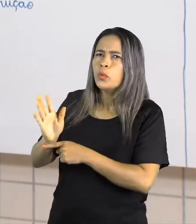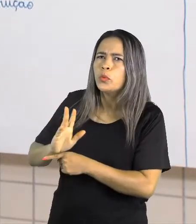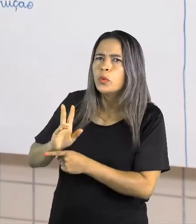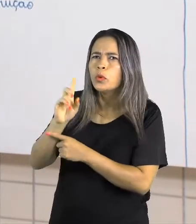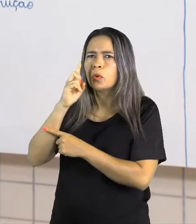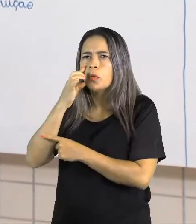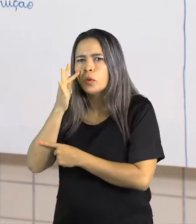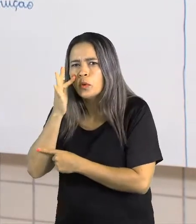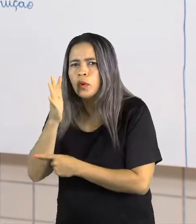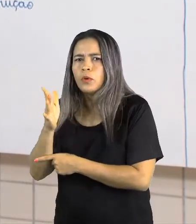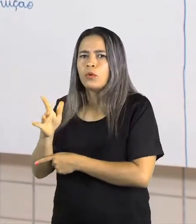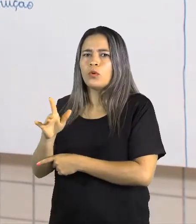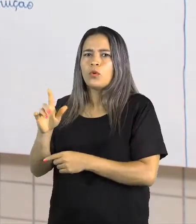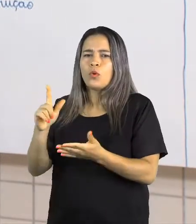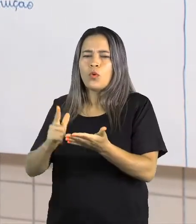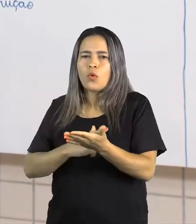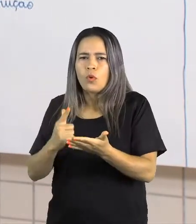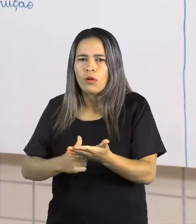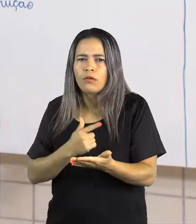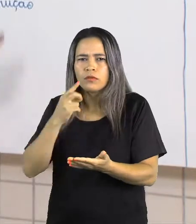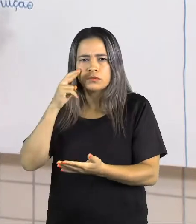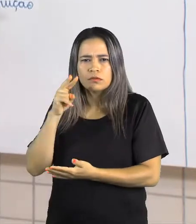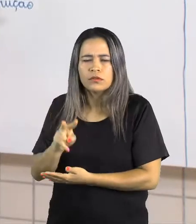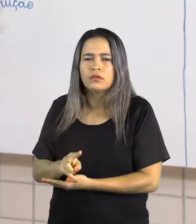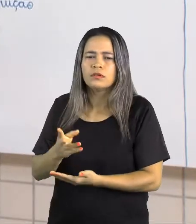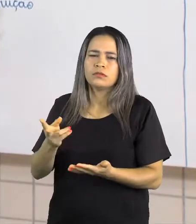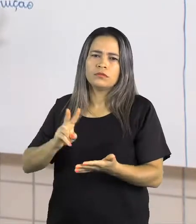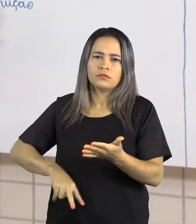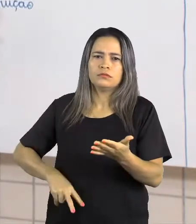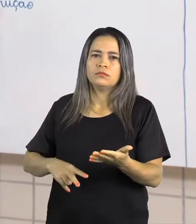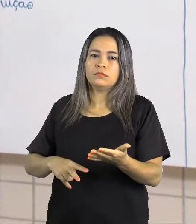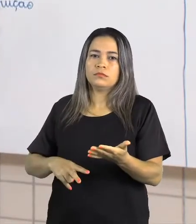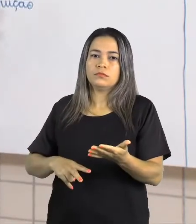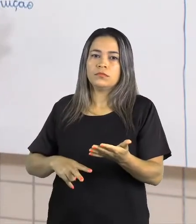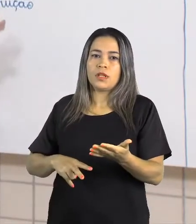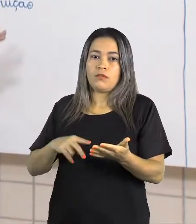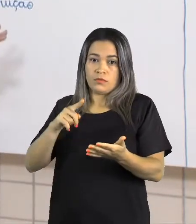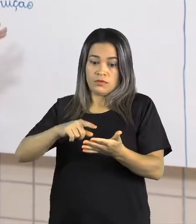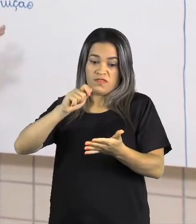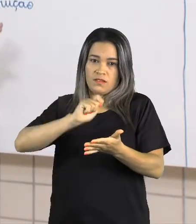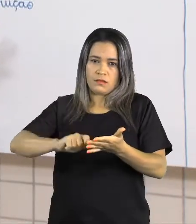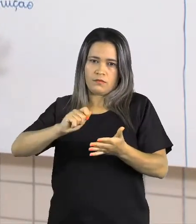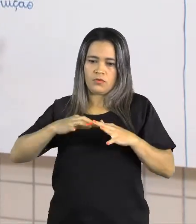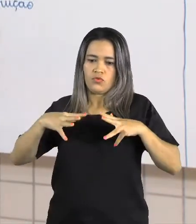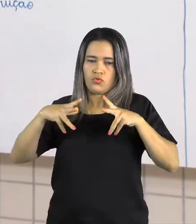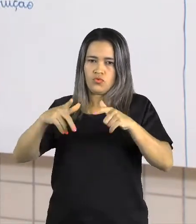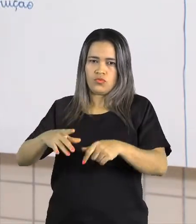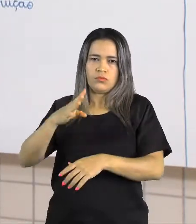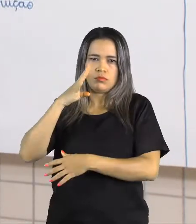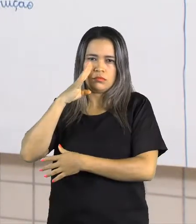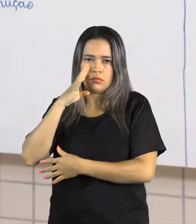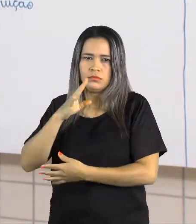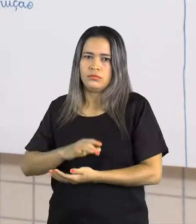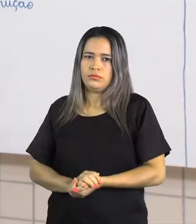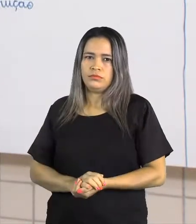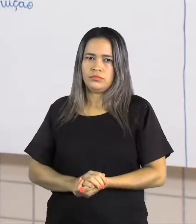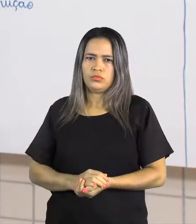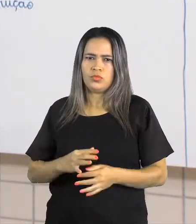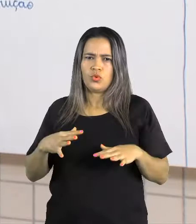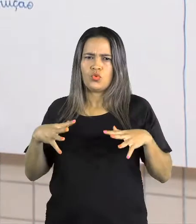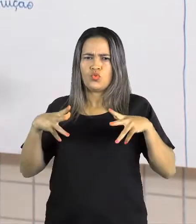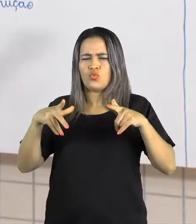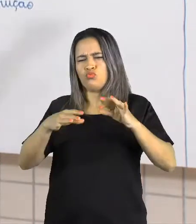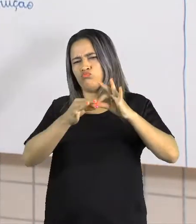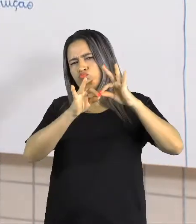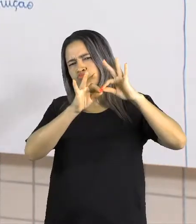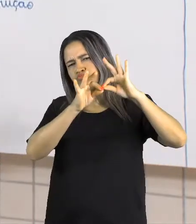aquele livro que você leu? Então, isso aqui é escrever o que ocorreu, certo? Todo aquele